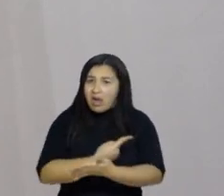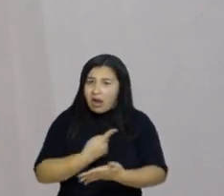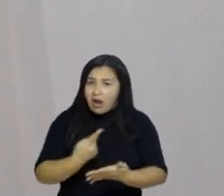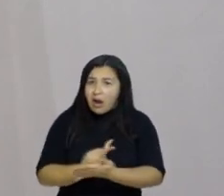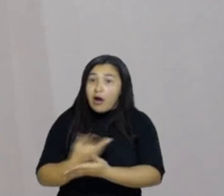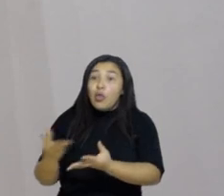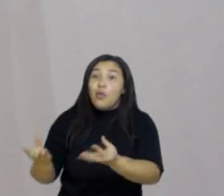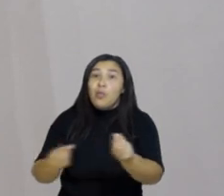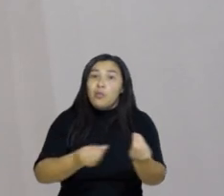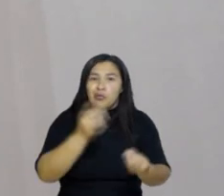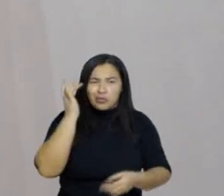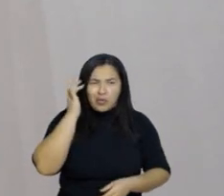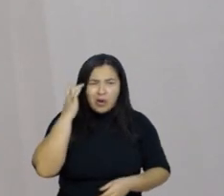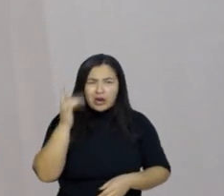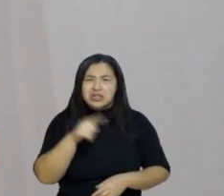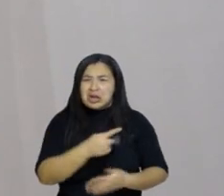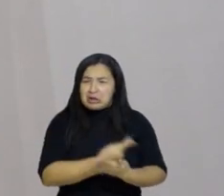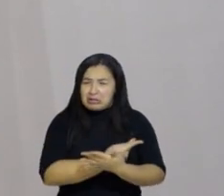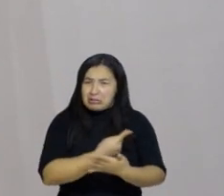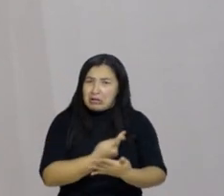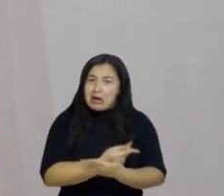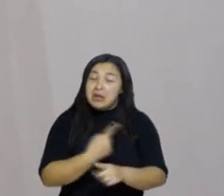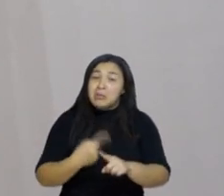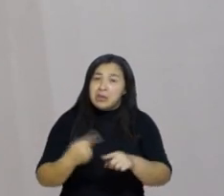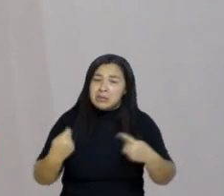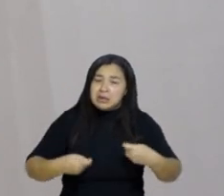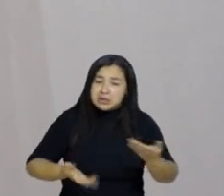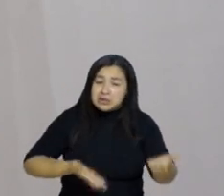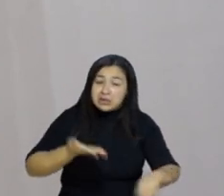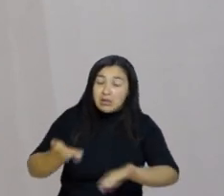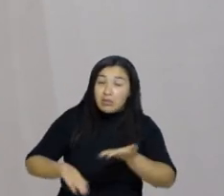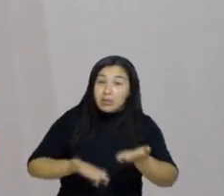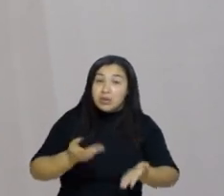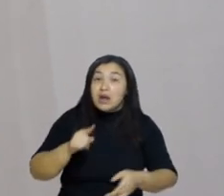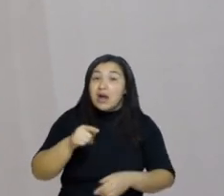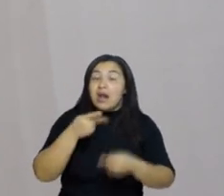livro tem que ser preservado e para ser lido. O que ela falou,